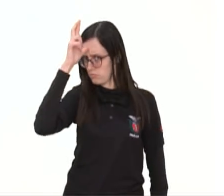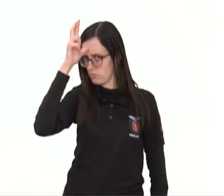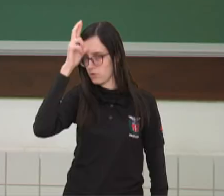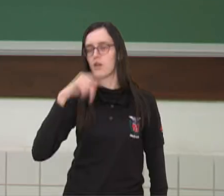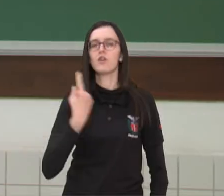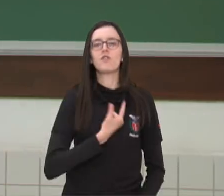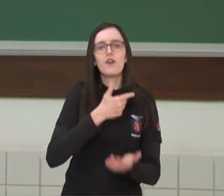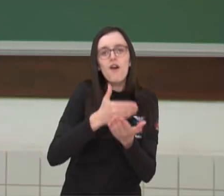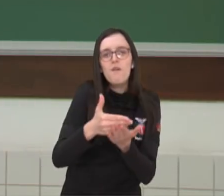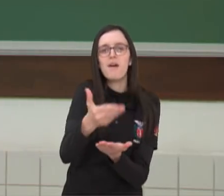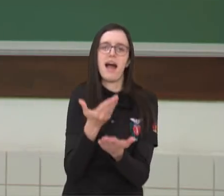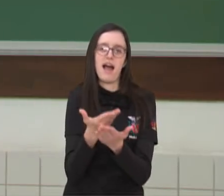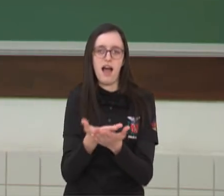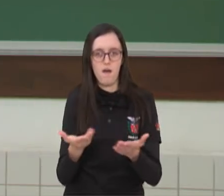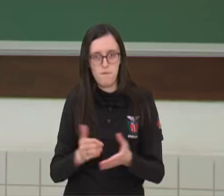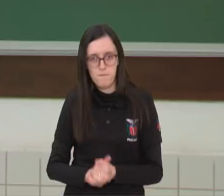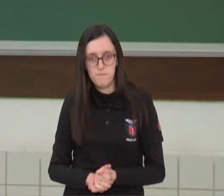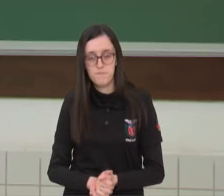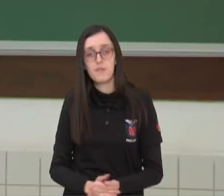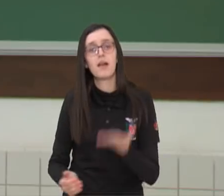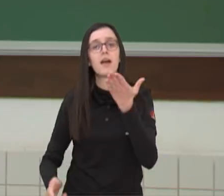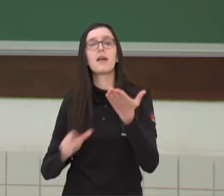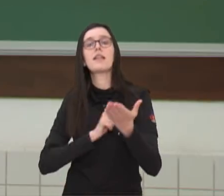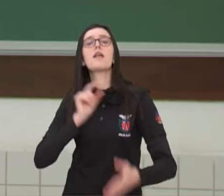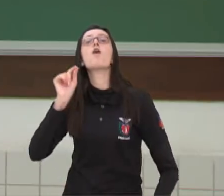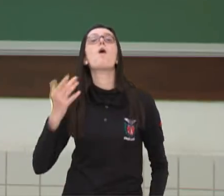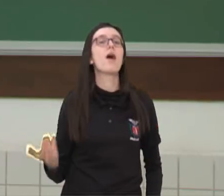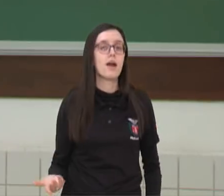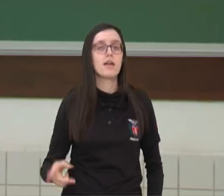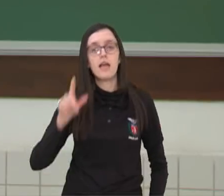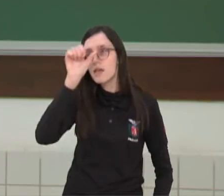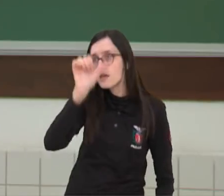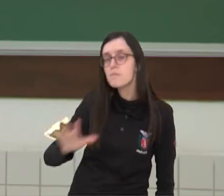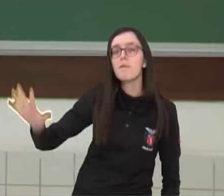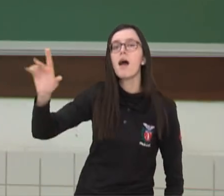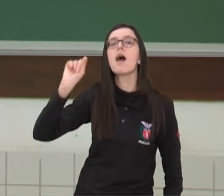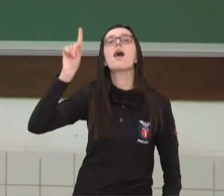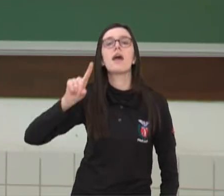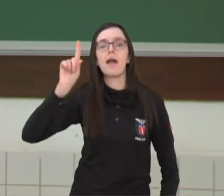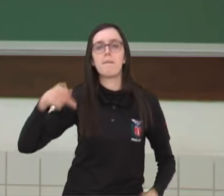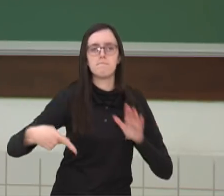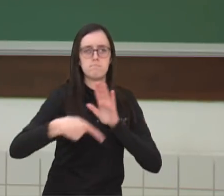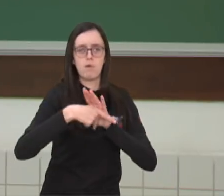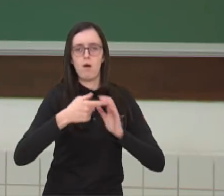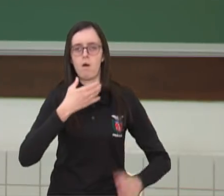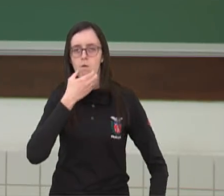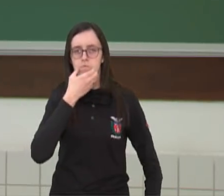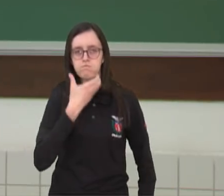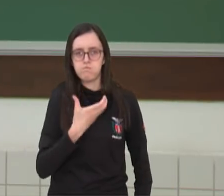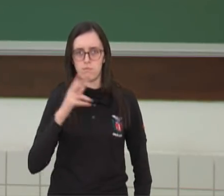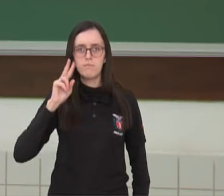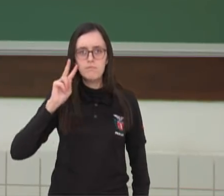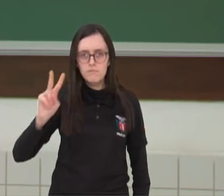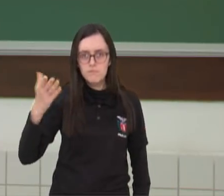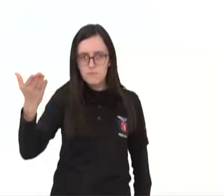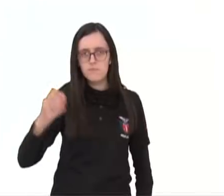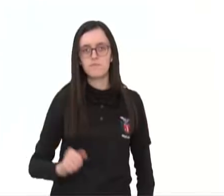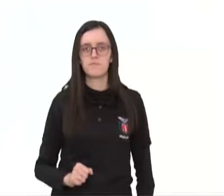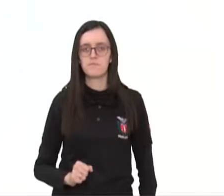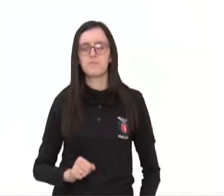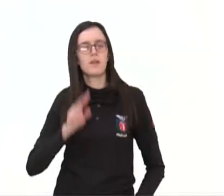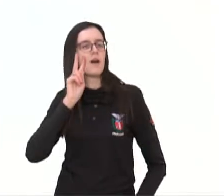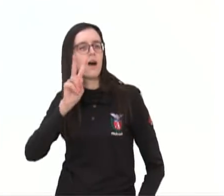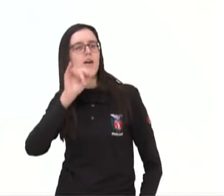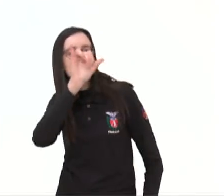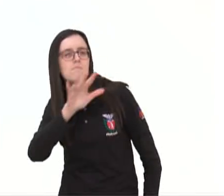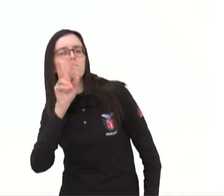começar nossa aula, que aqui tem para você a imagem do cacique Raoni. Dá uma olhada